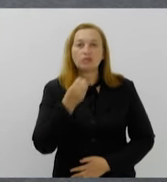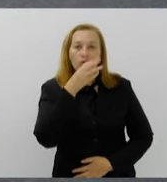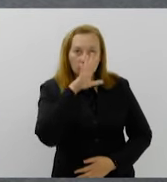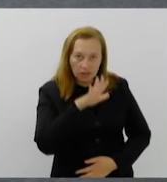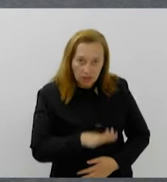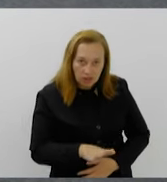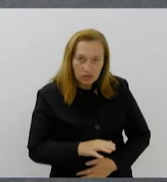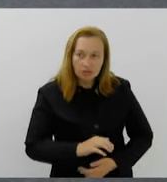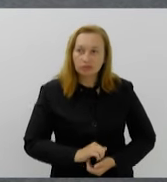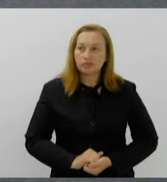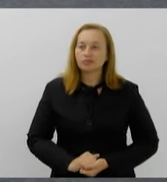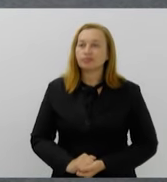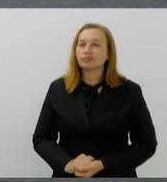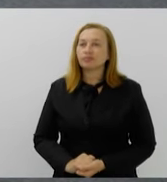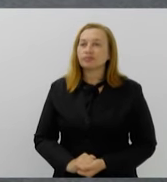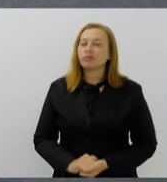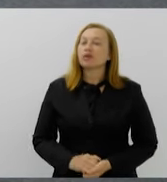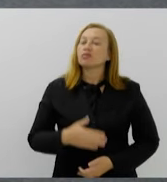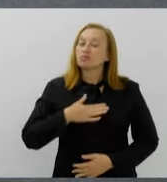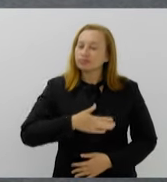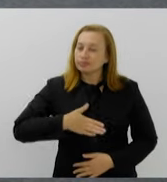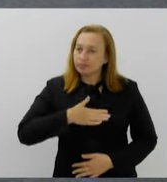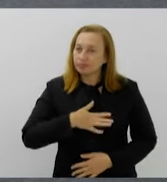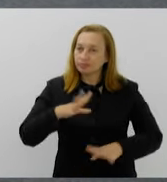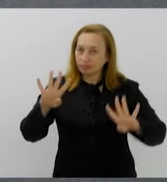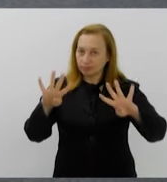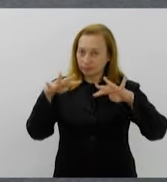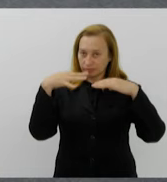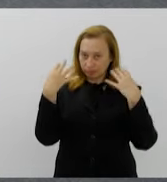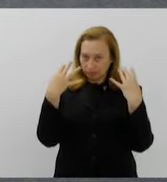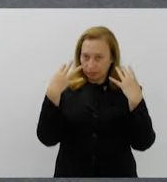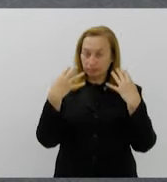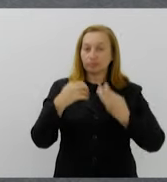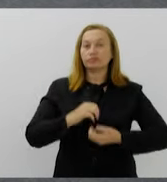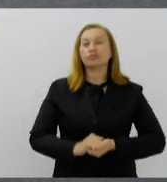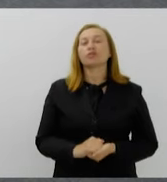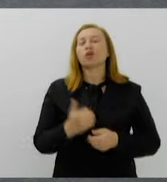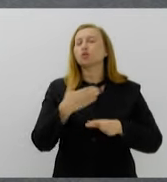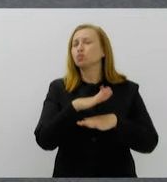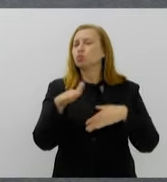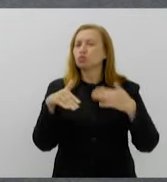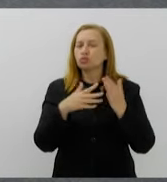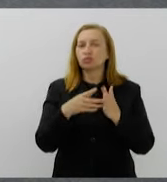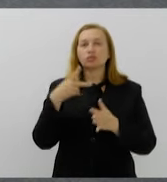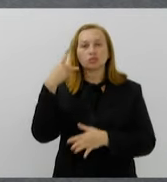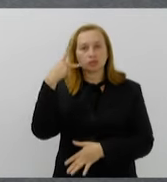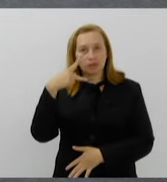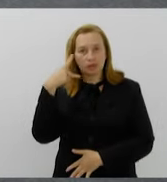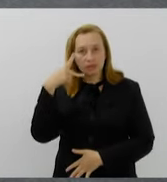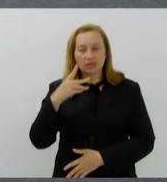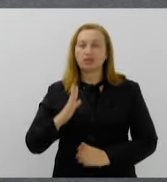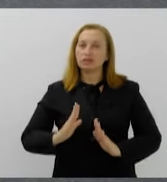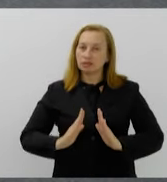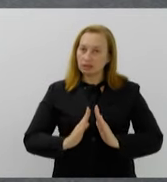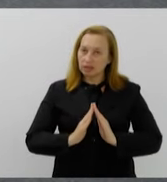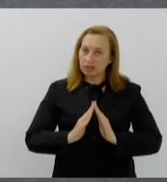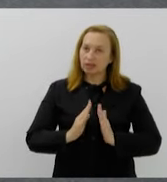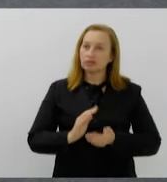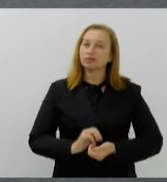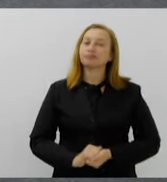tard senhor presidente eu gostaria de atenção de todos os parlamentares dessa